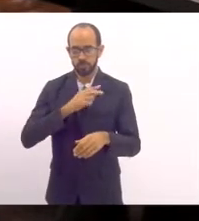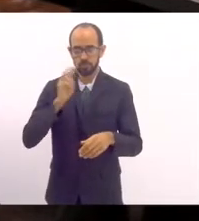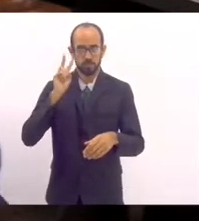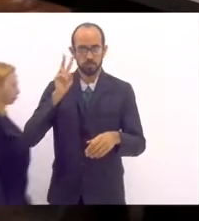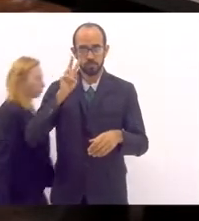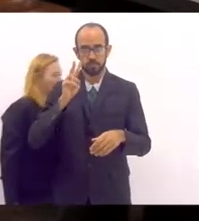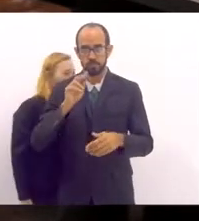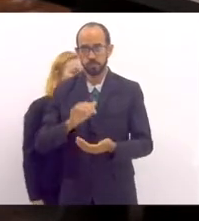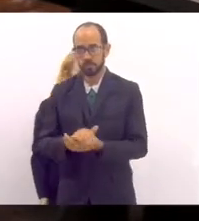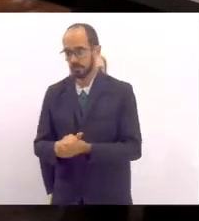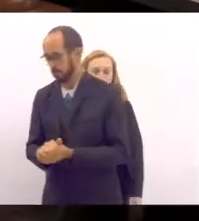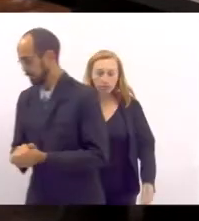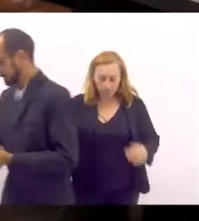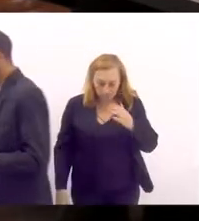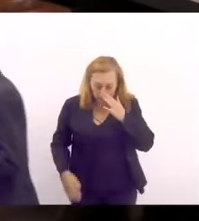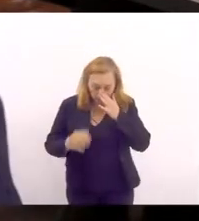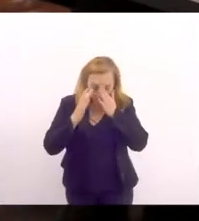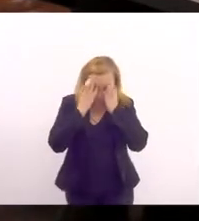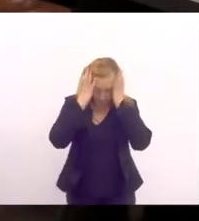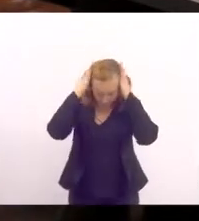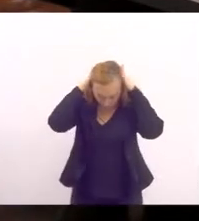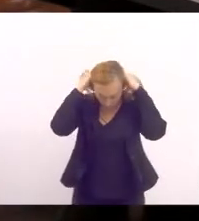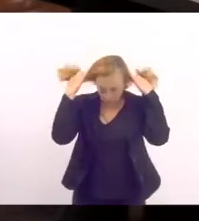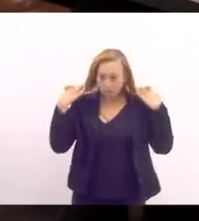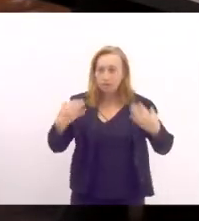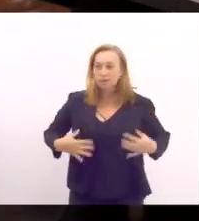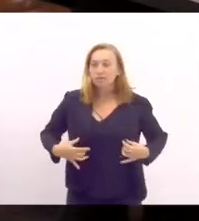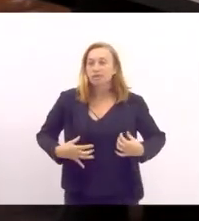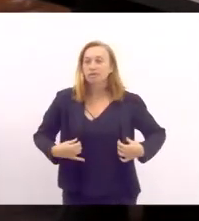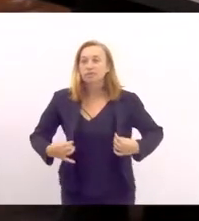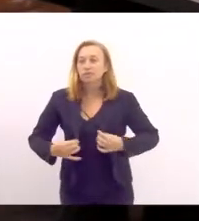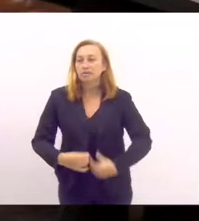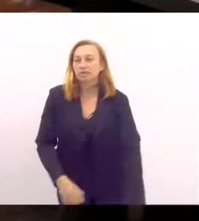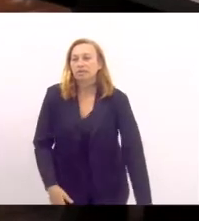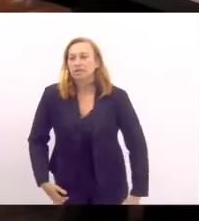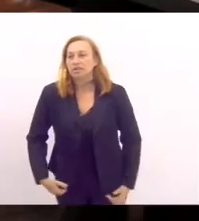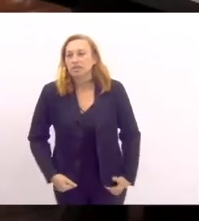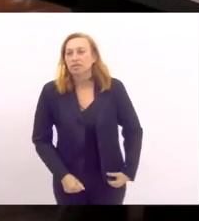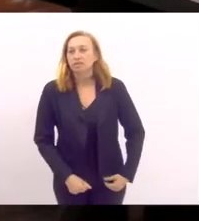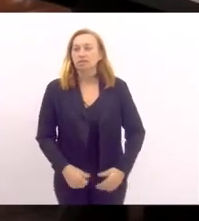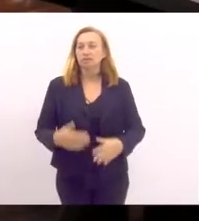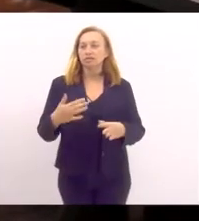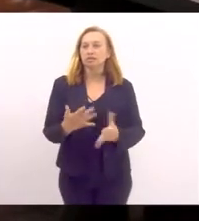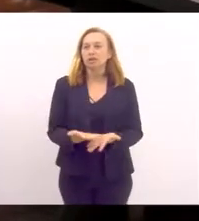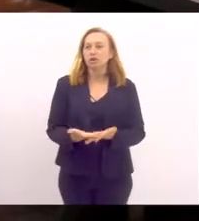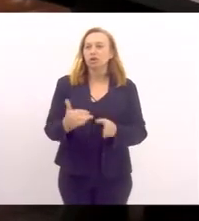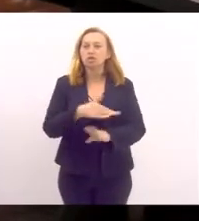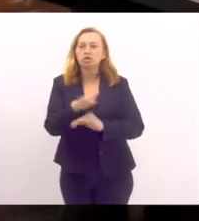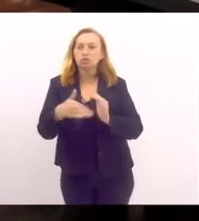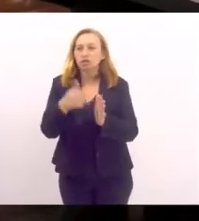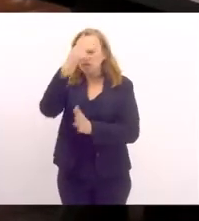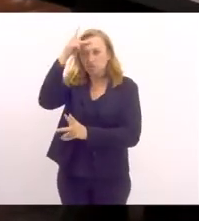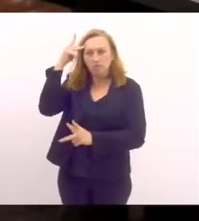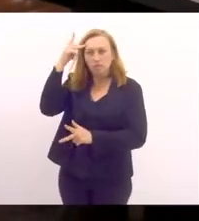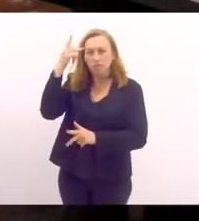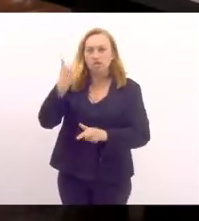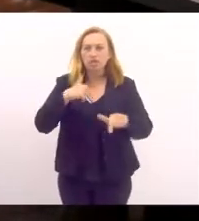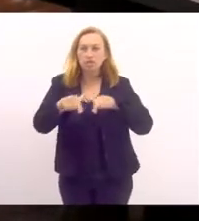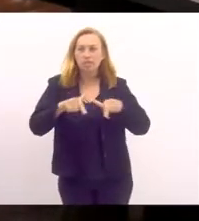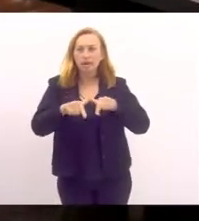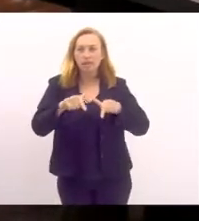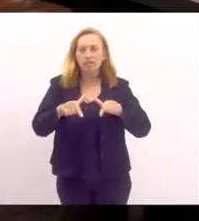a coisa acontecer de fato, dentro da cidade, onde todos os atores que operam o trade de